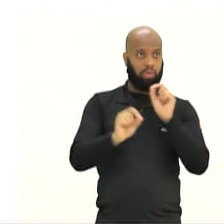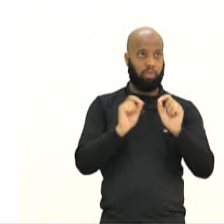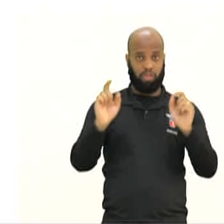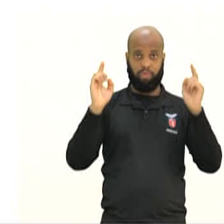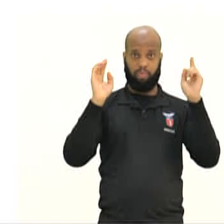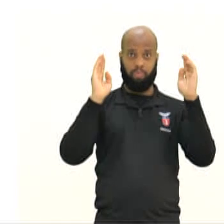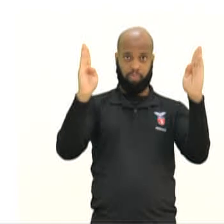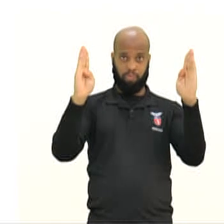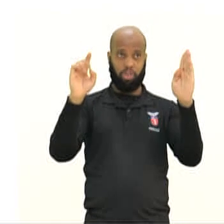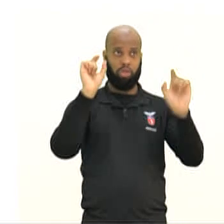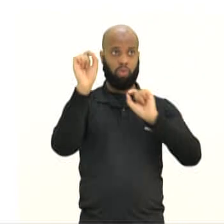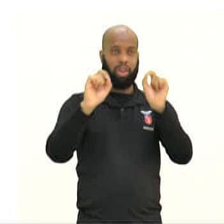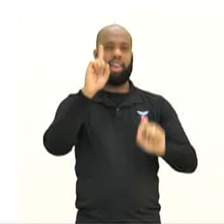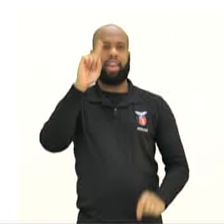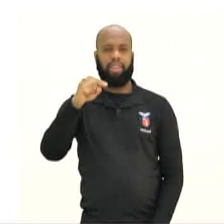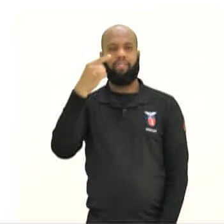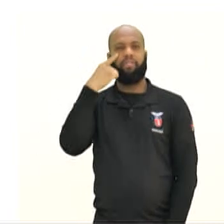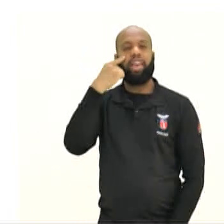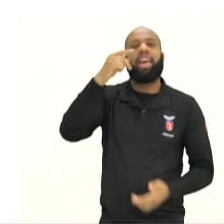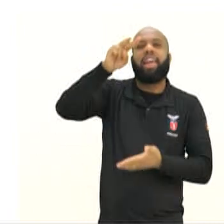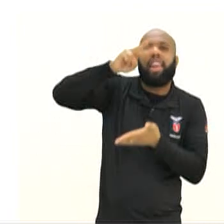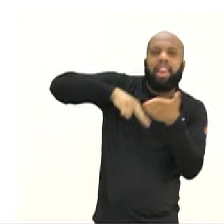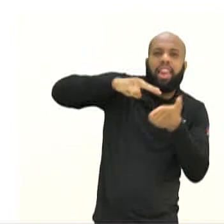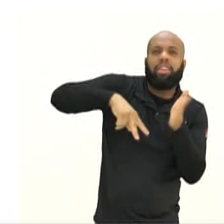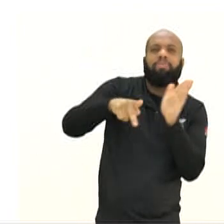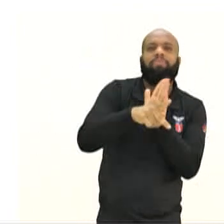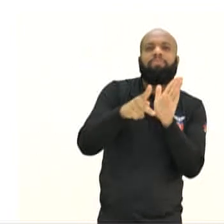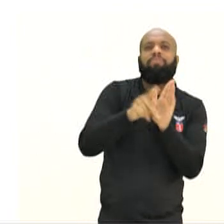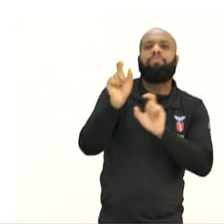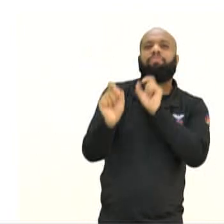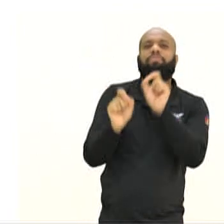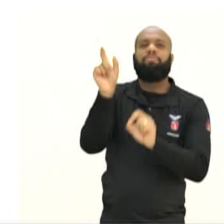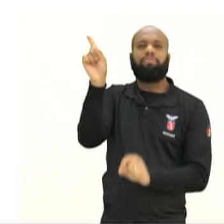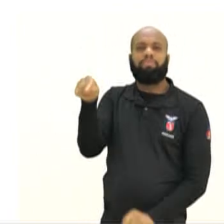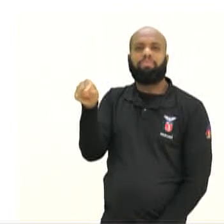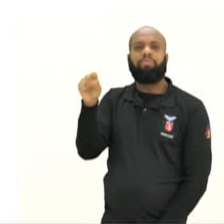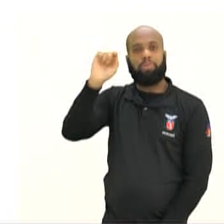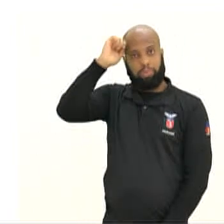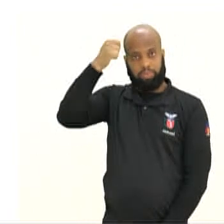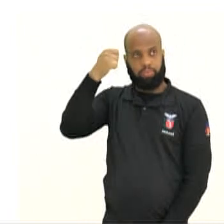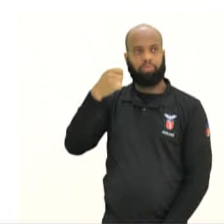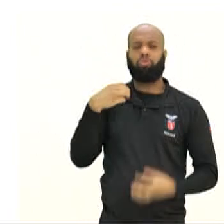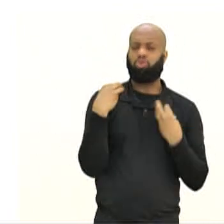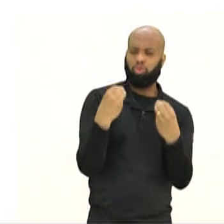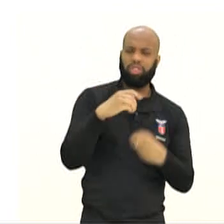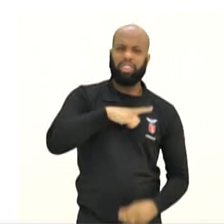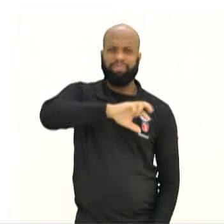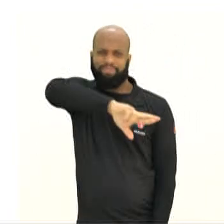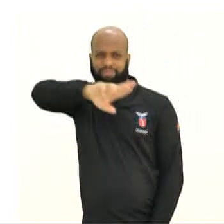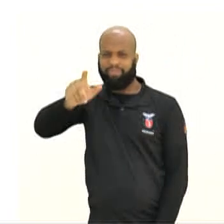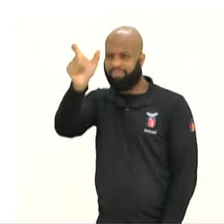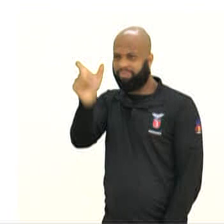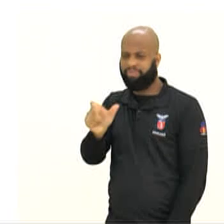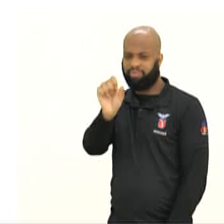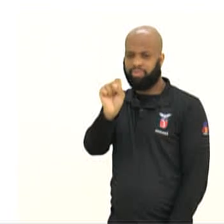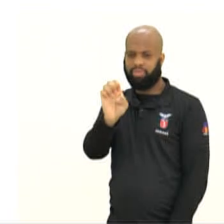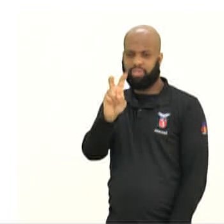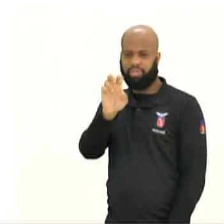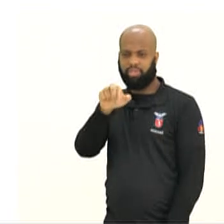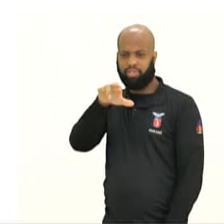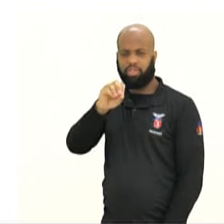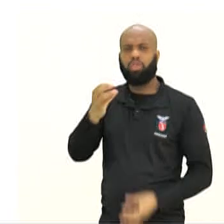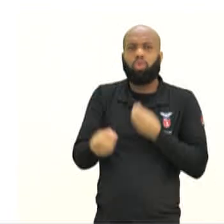como há muitos severinos, Como então dizer quem fala, ora a